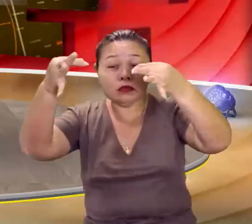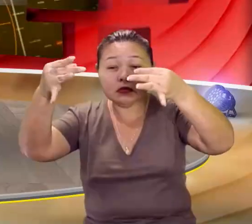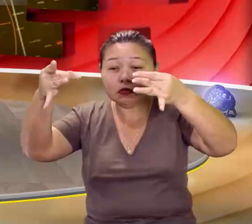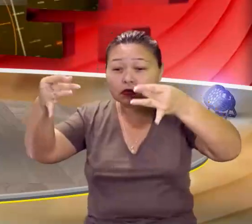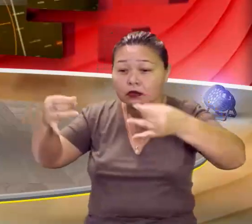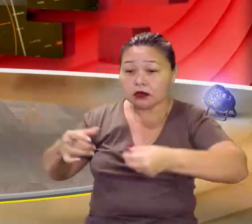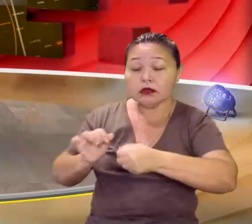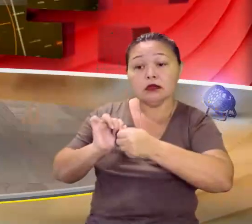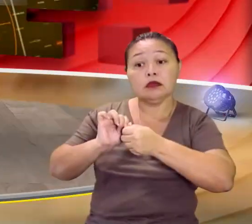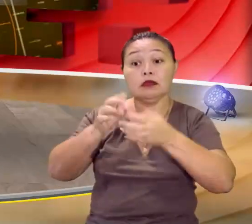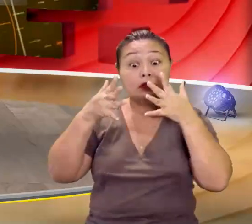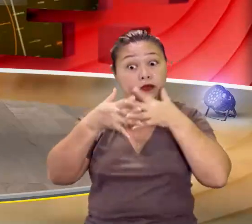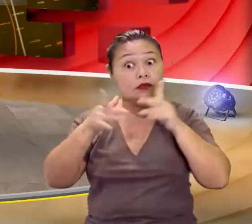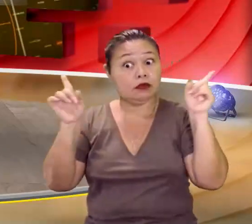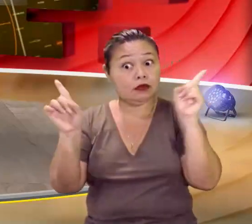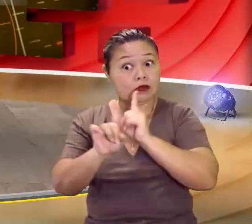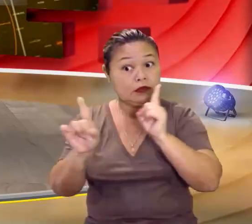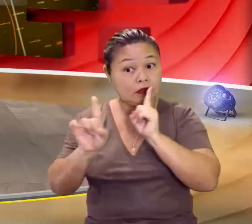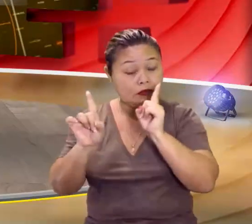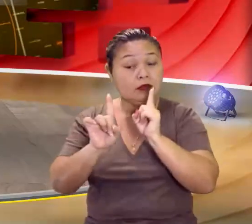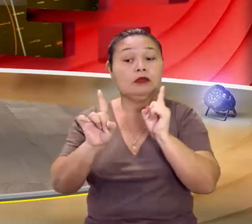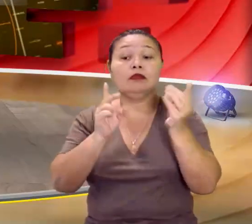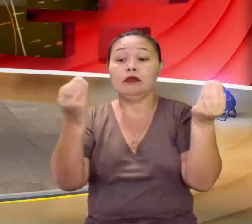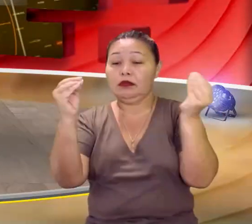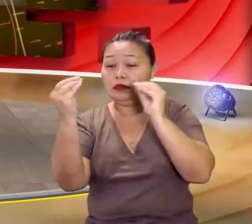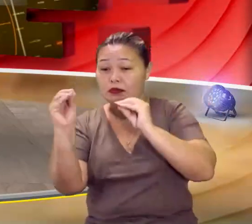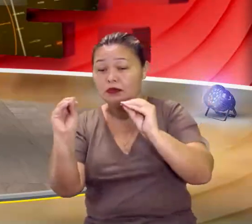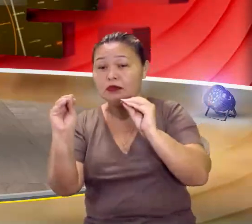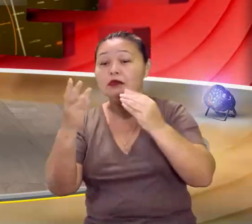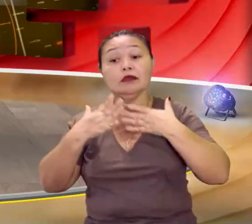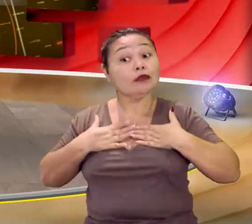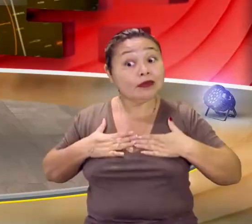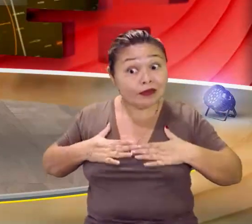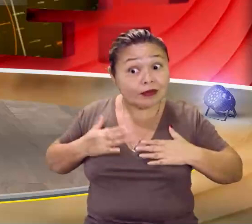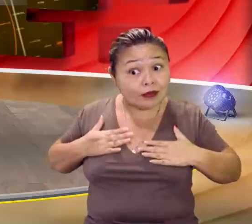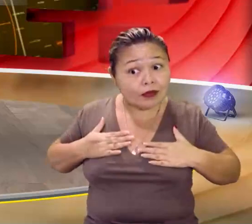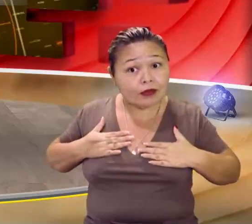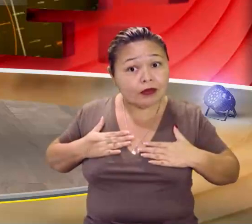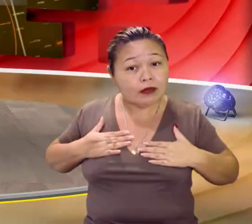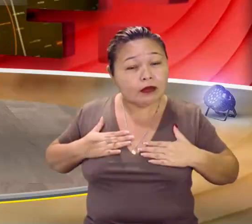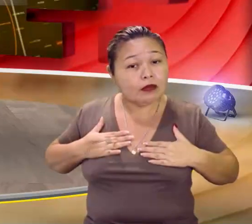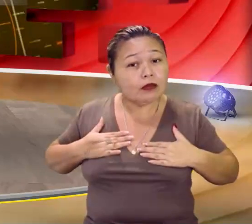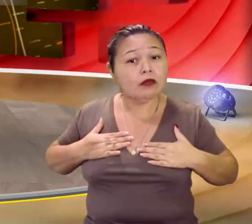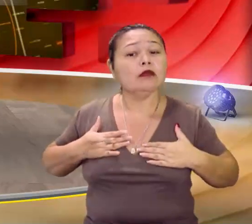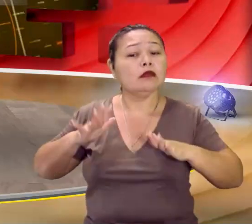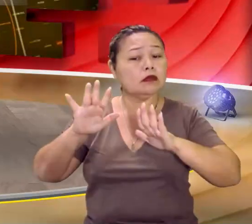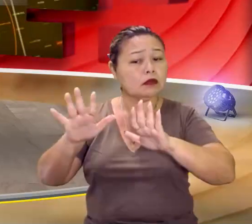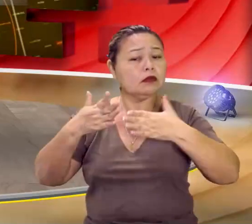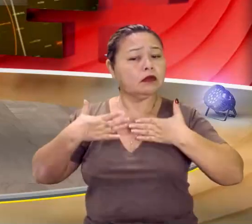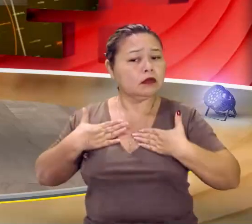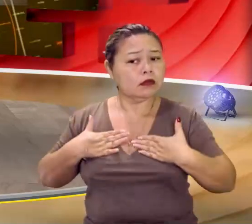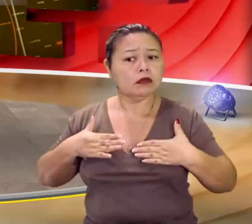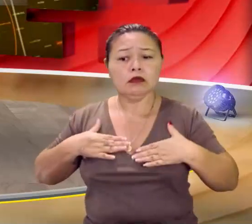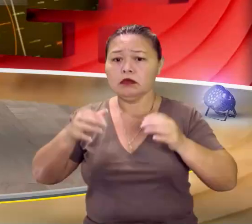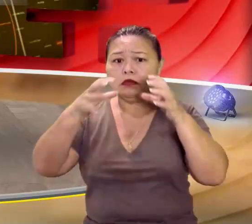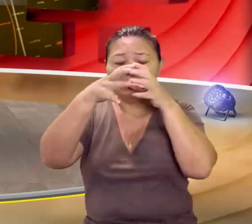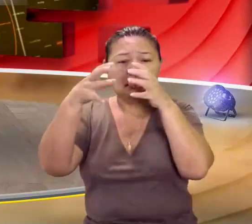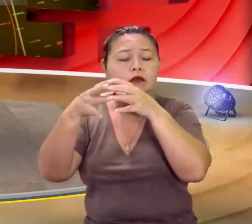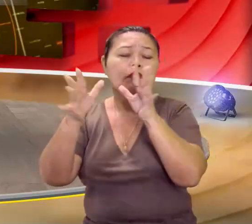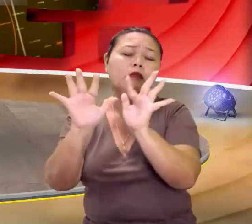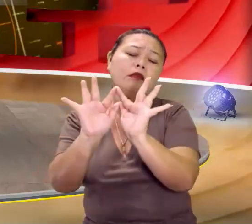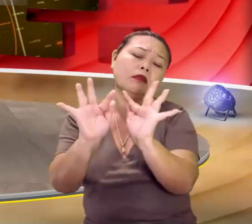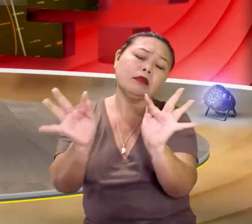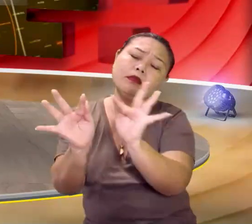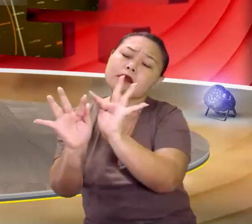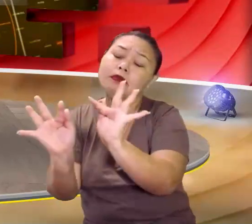para você não se confundir nessa parte aí. Então, ficou tranquilo? Essa parte, quando tem dois conjuntos, é bem